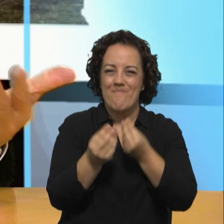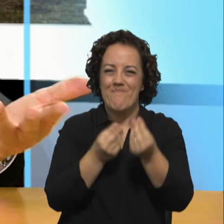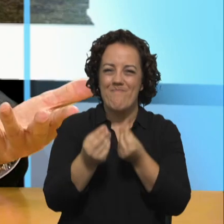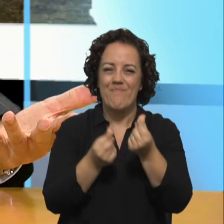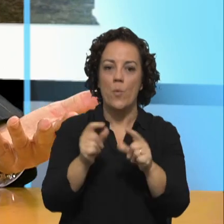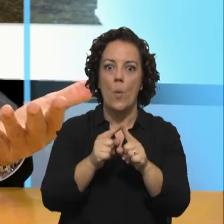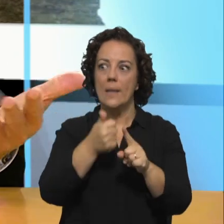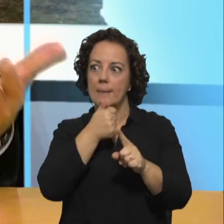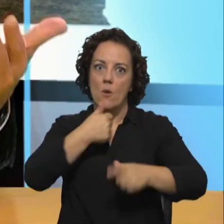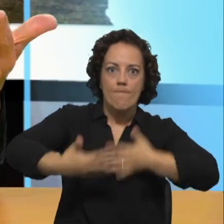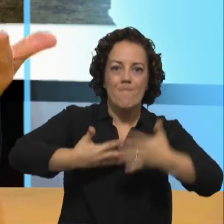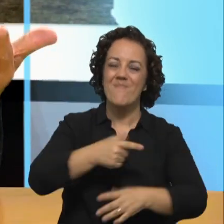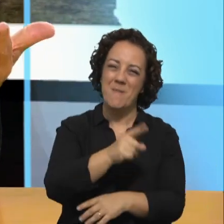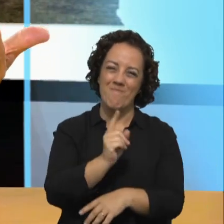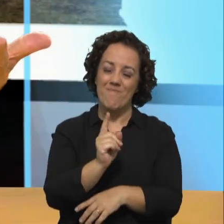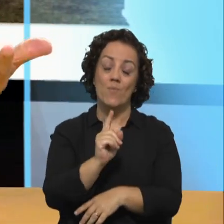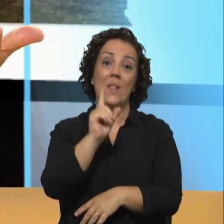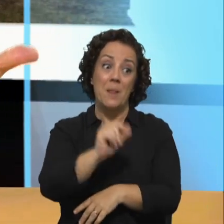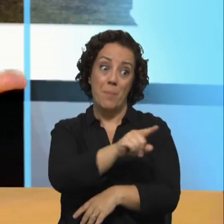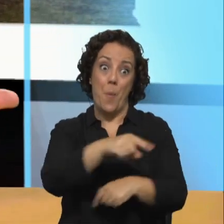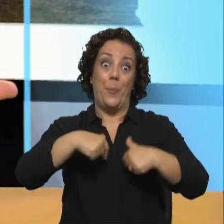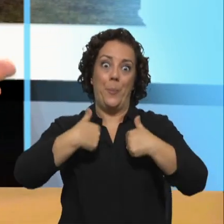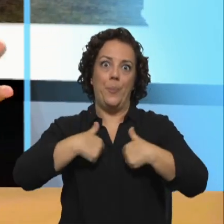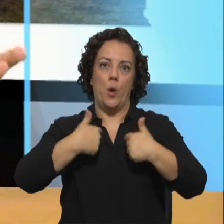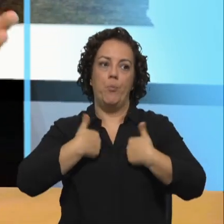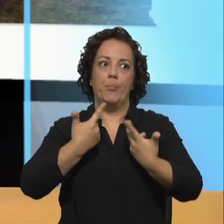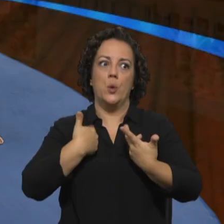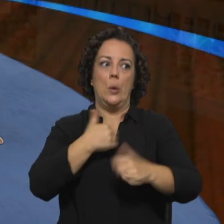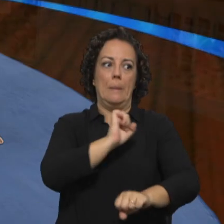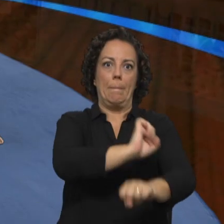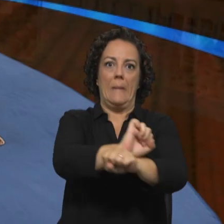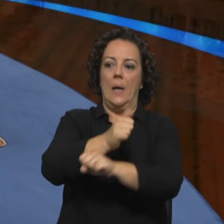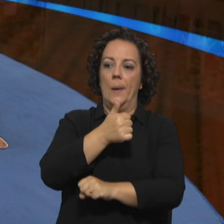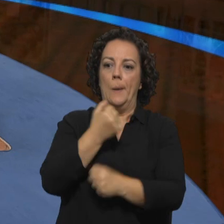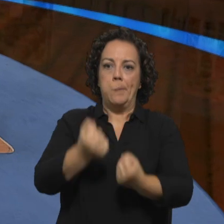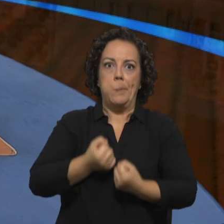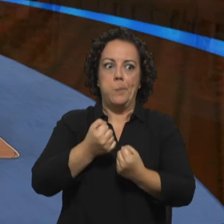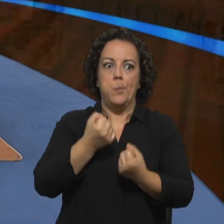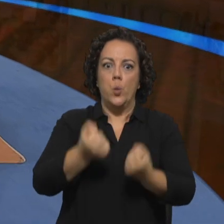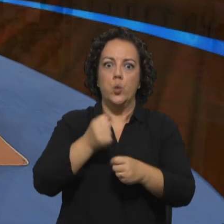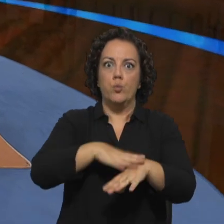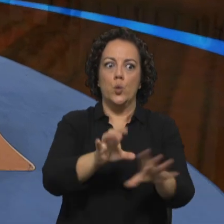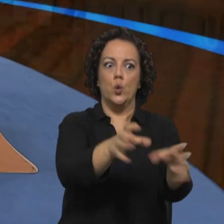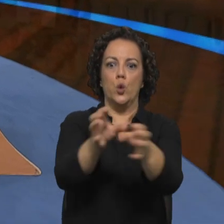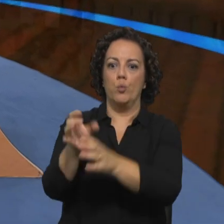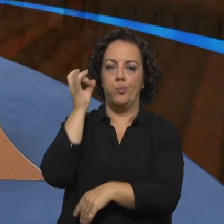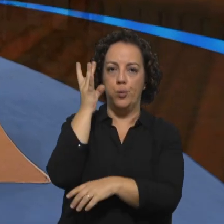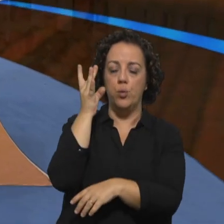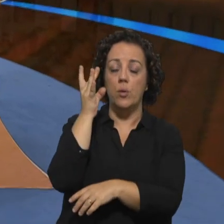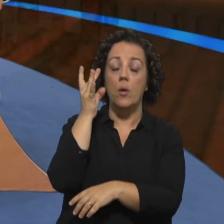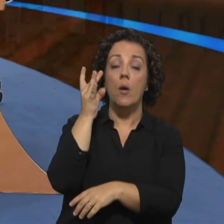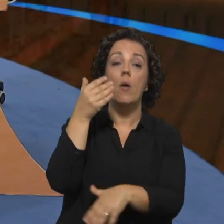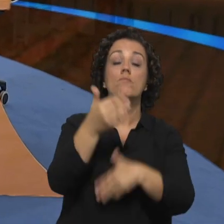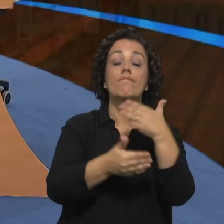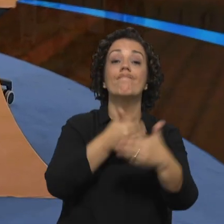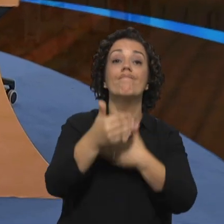tomar decisões, porque também eles estão reféns destes grupos. E ressurgiram, entretanto, movimentos